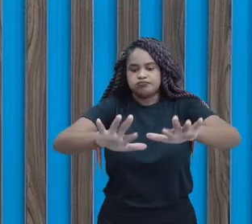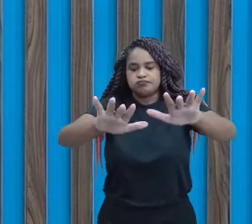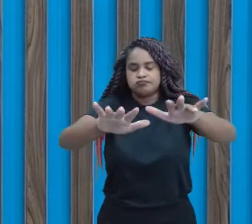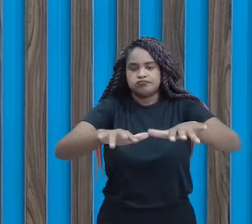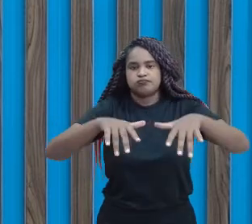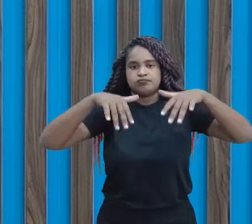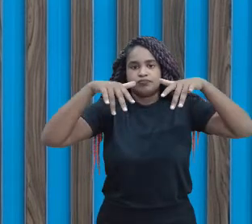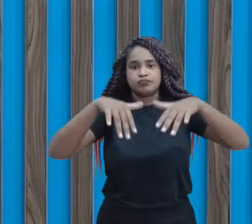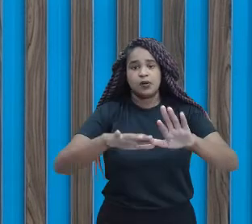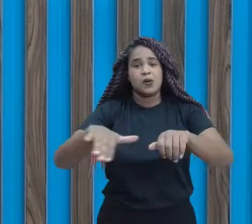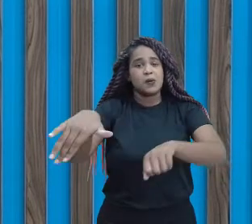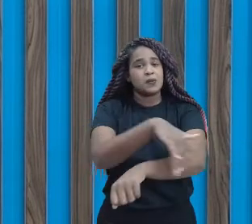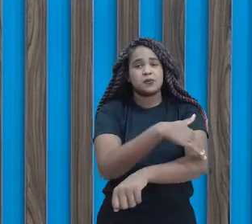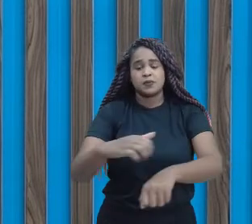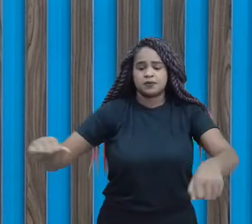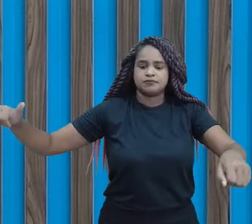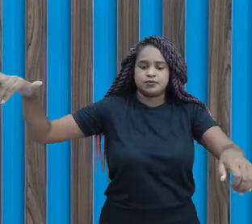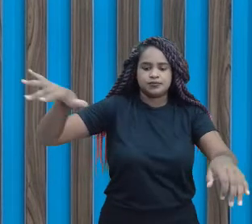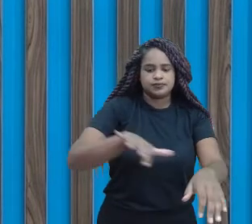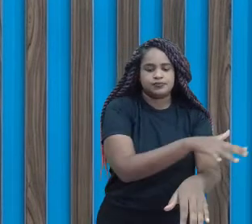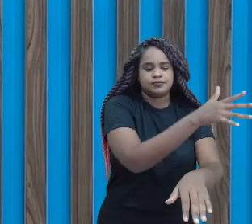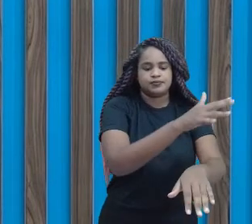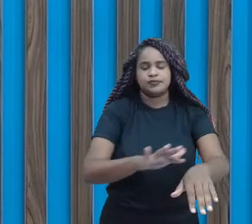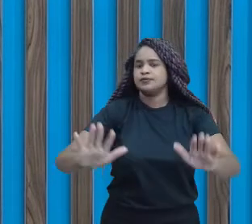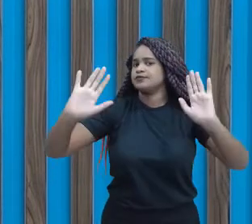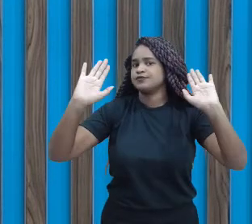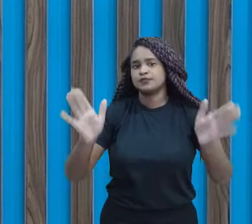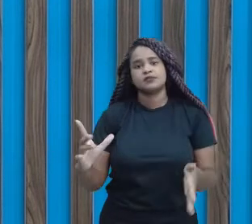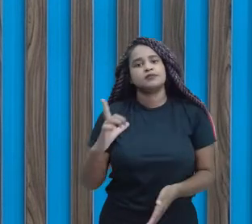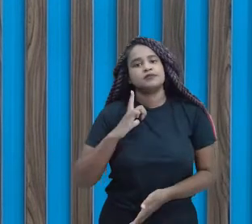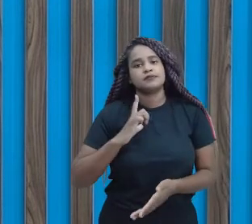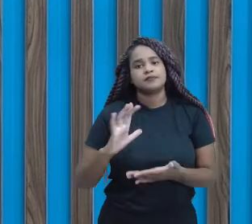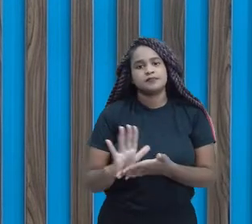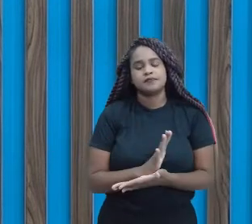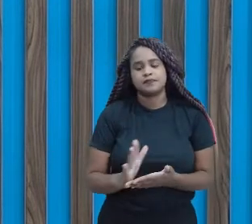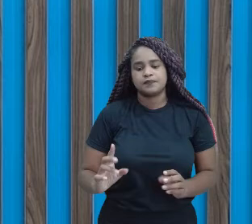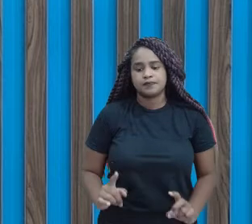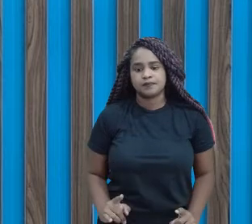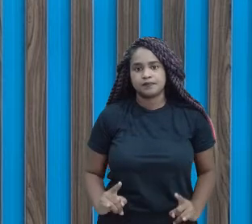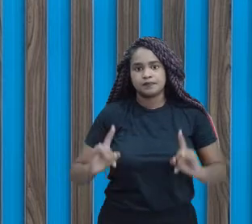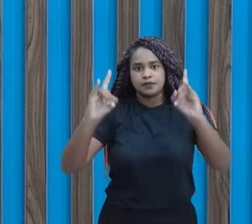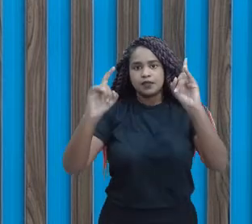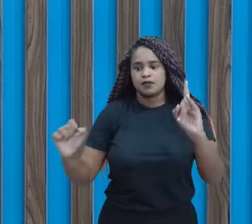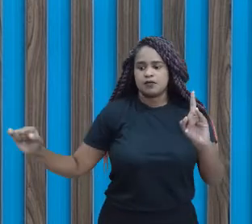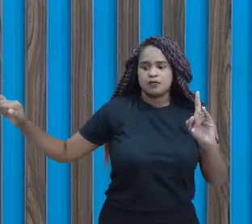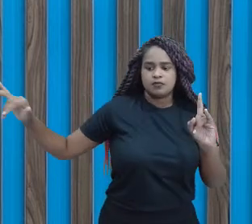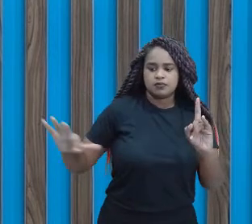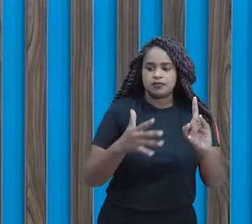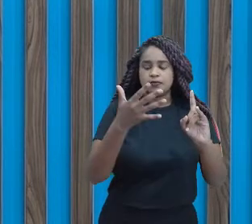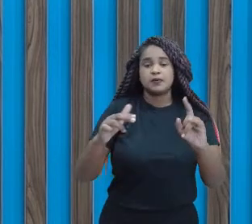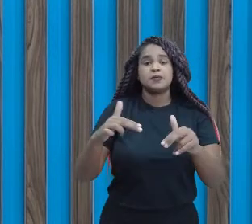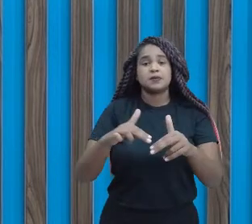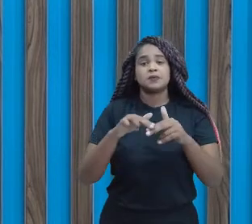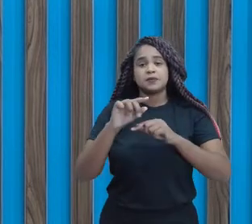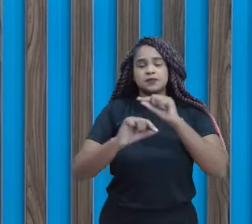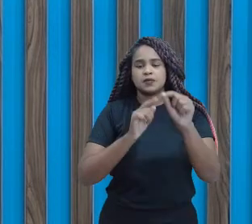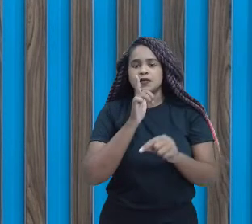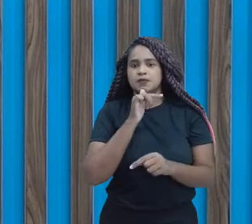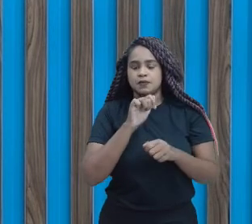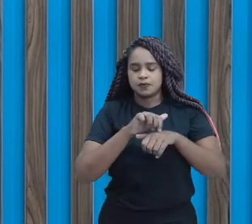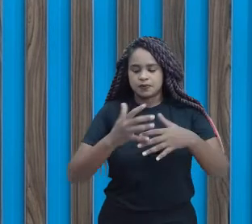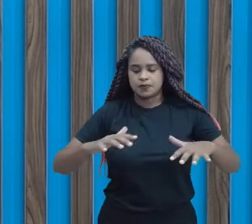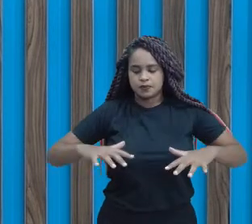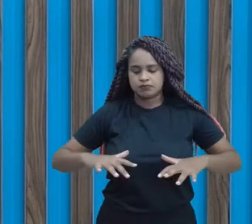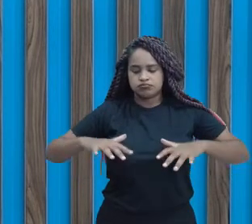ruas, né? Tem prédios aí já caindo. Por quê? Porque o mar está avançando. É um processo